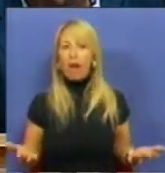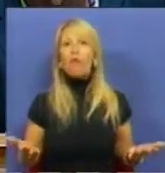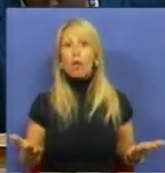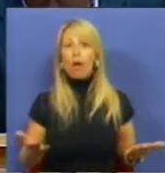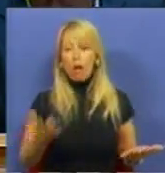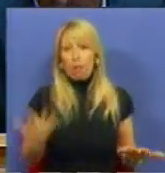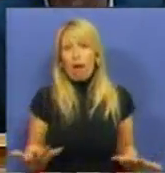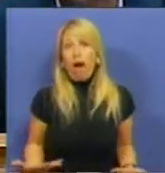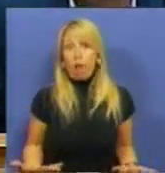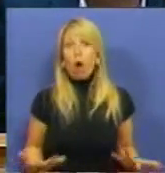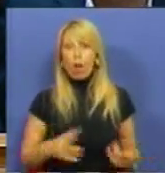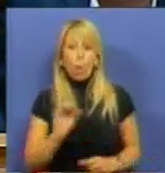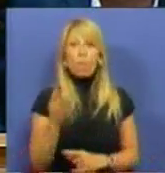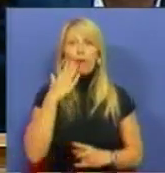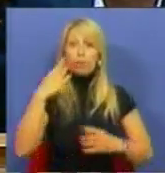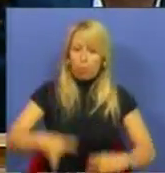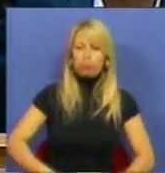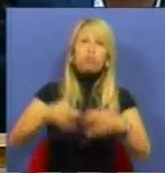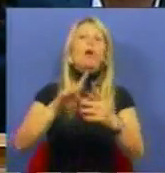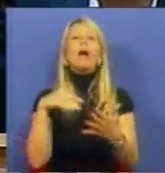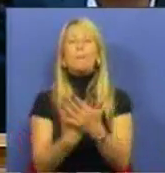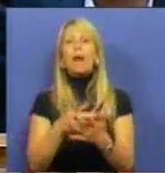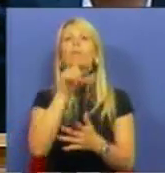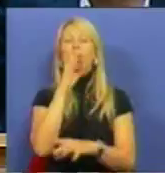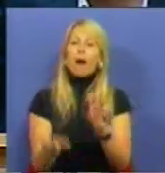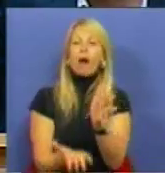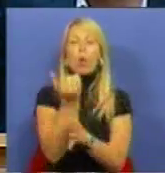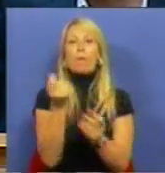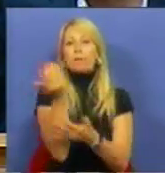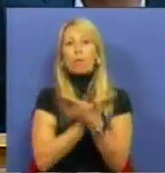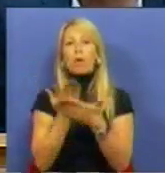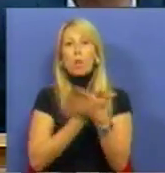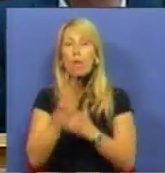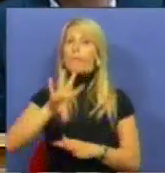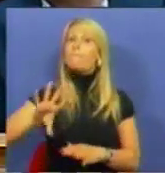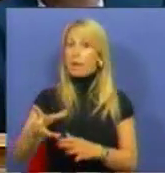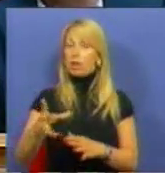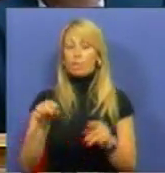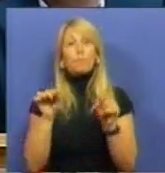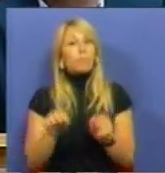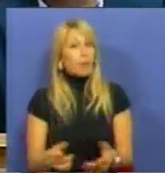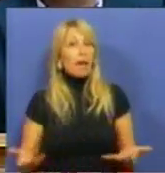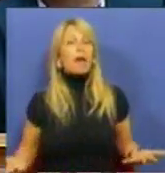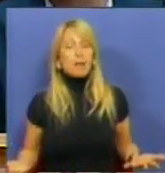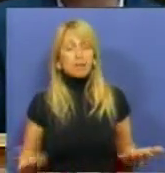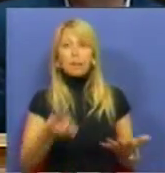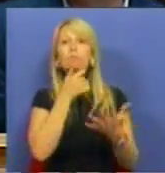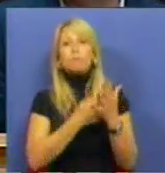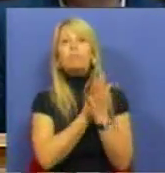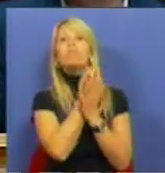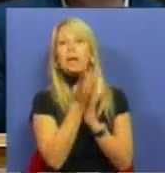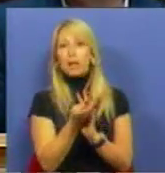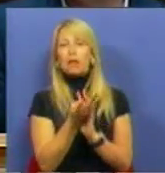principal motor das possibilidades de recuperação económica do nosso país. Exatamente. São, desse ponto de vista, medidas que